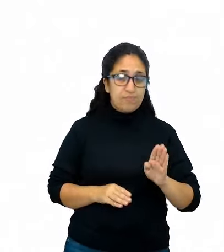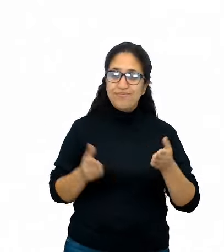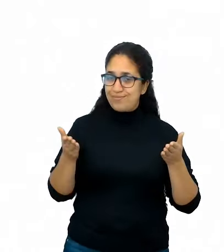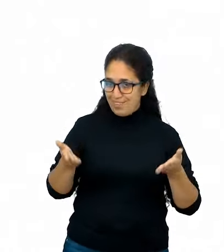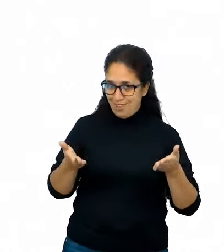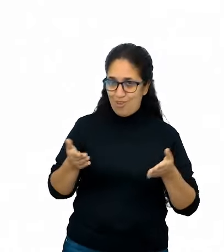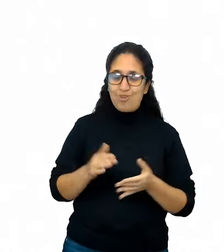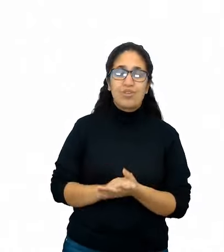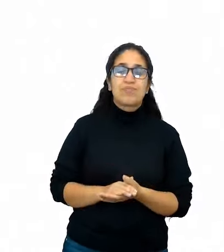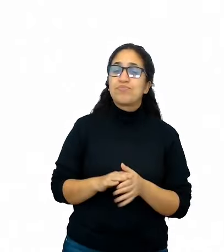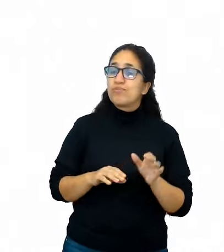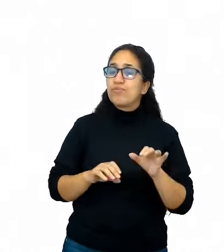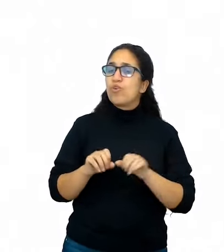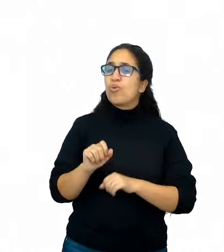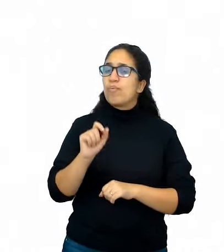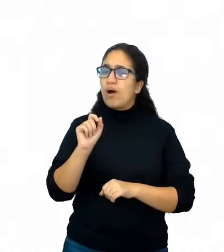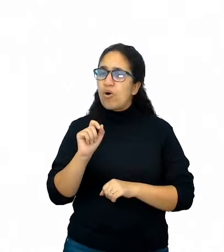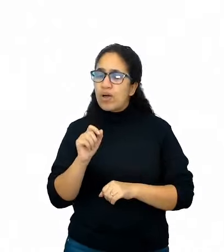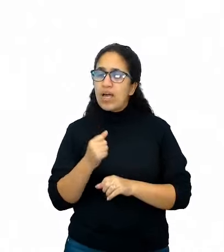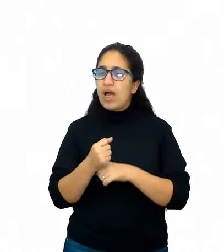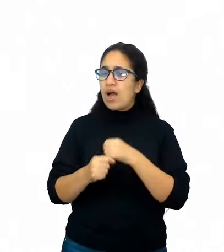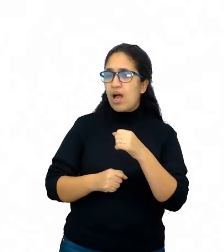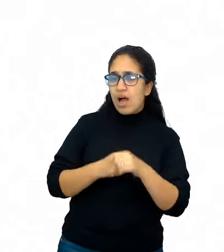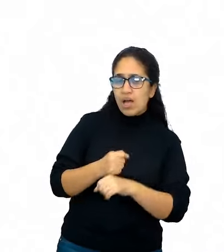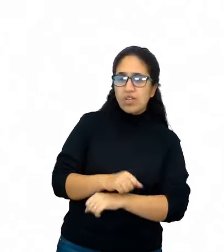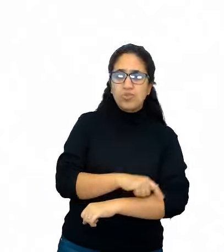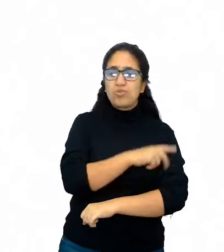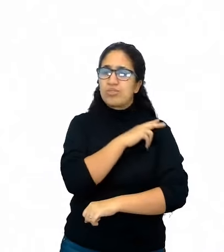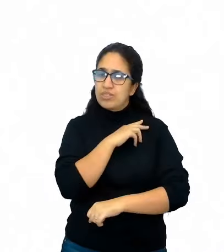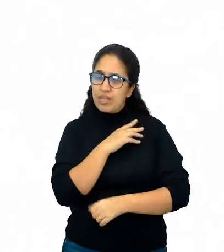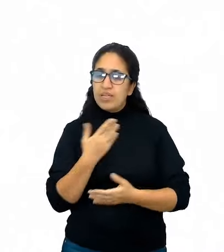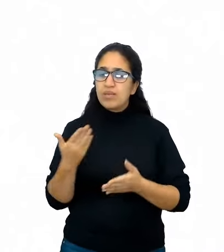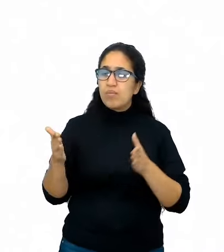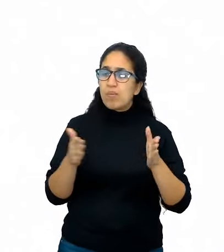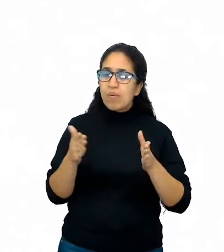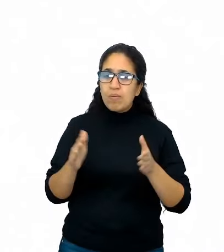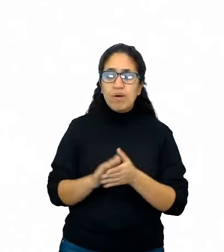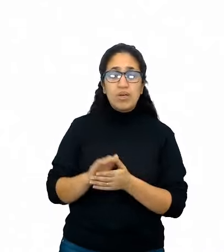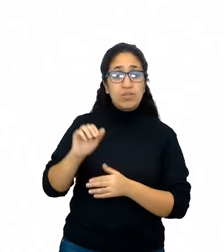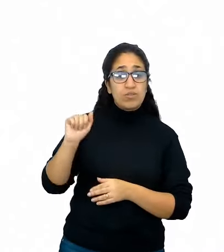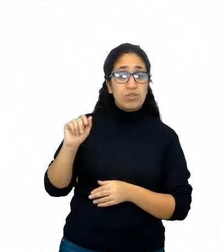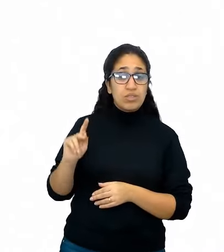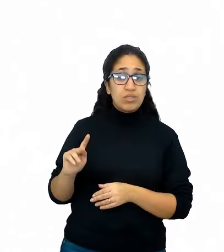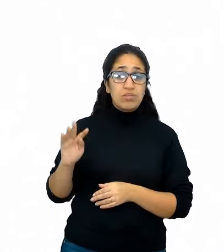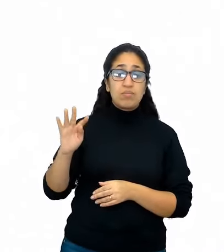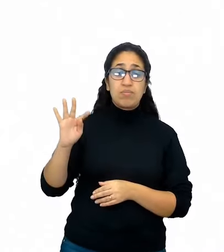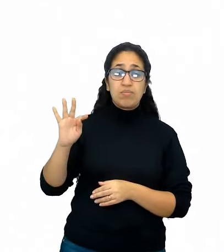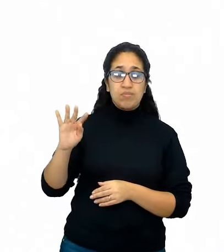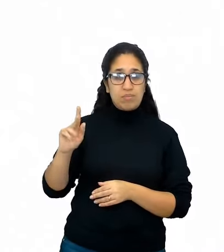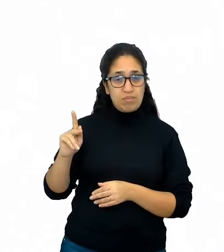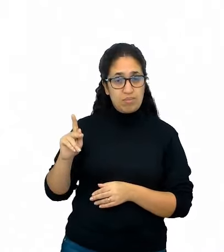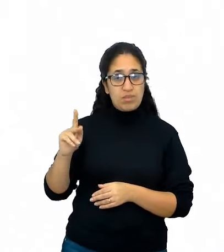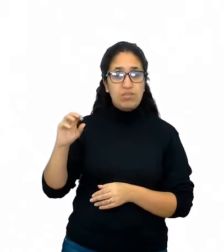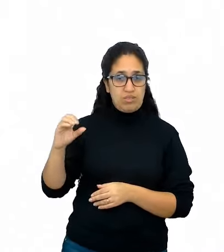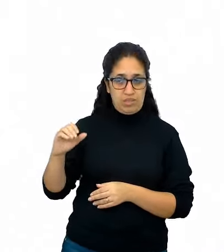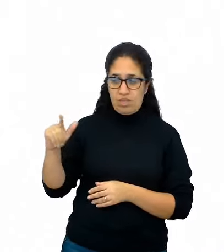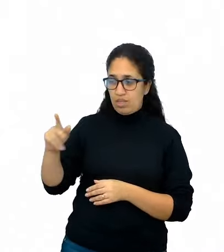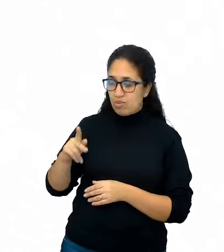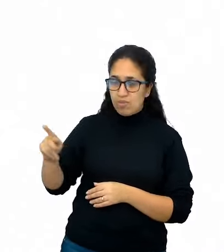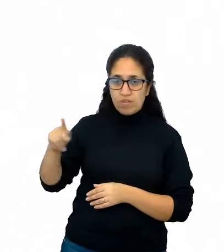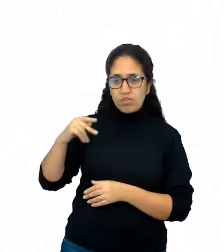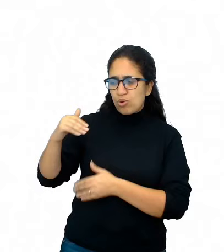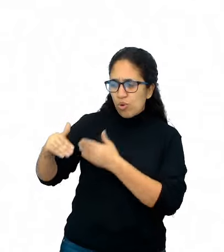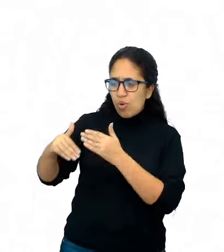estamos, a formação é de ano e série. É o momento da ATPC em que os professores darão continuidade